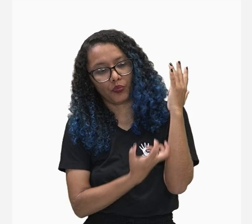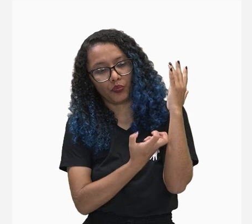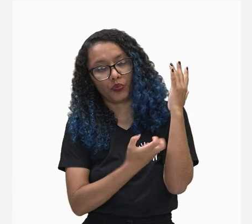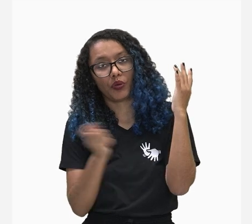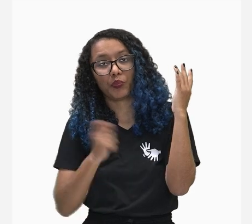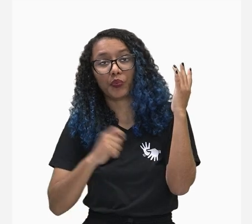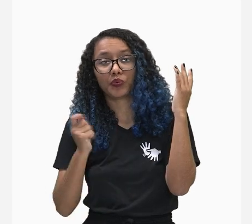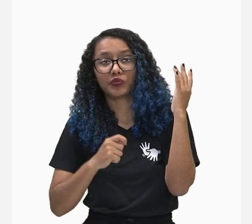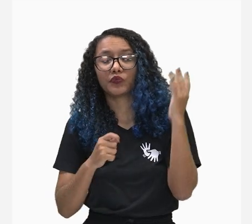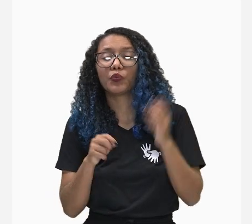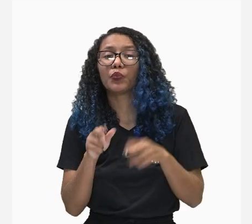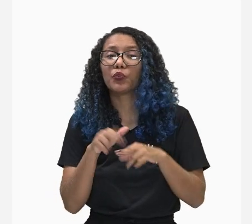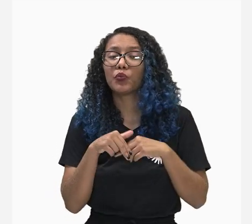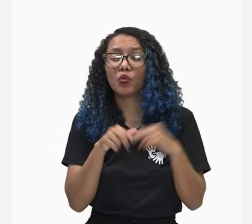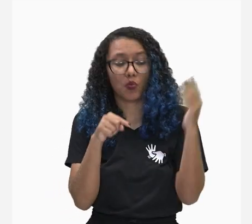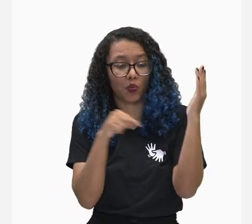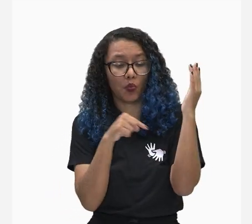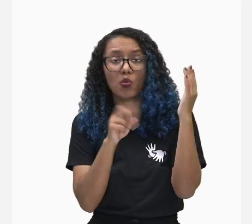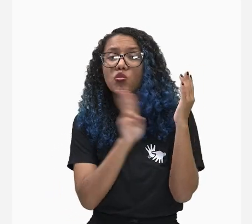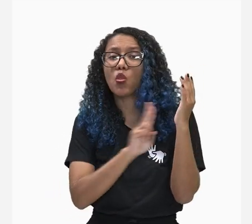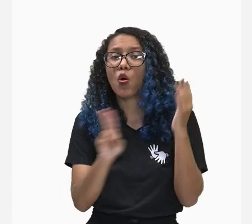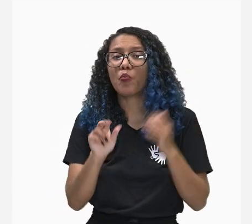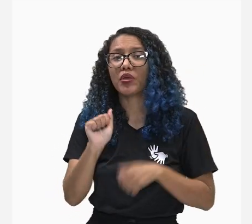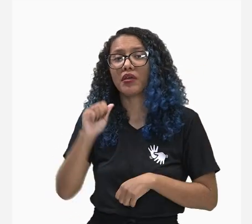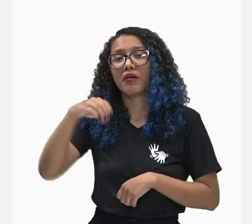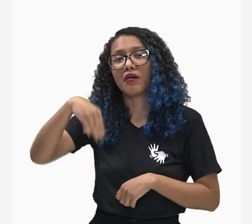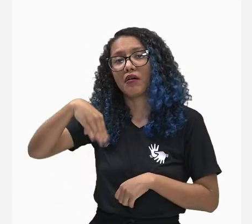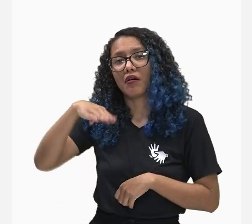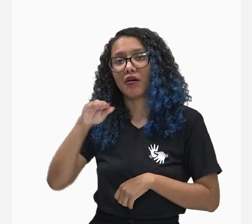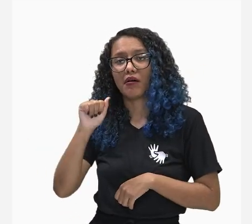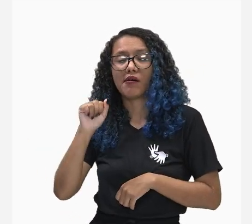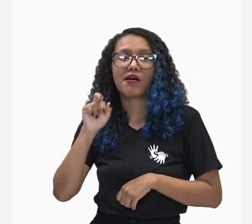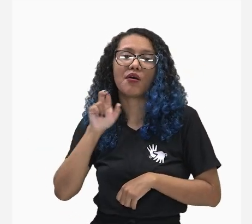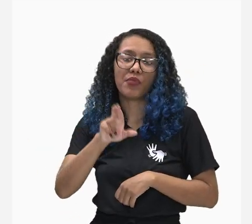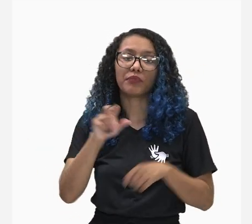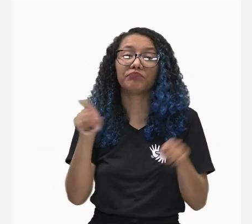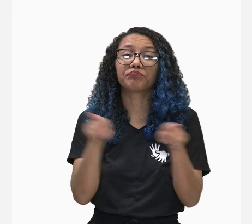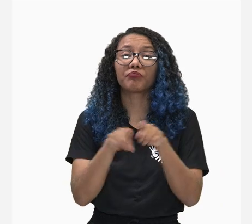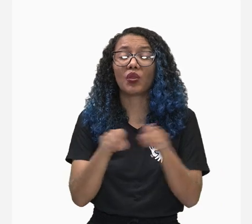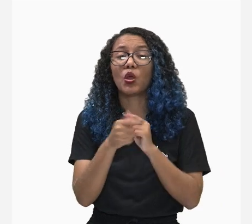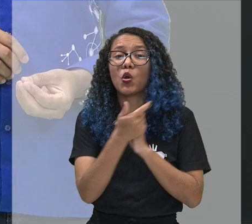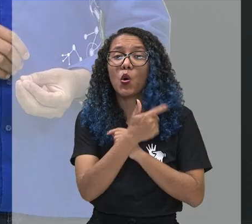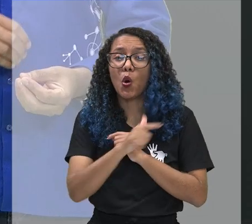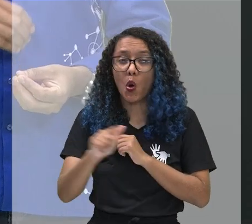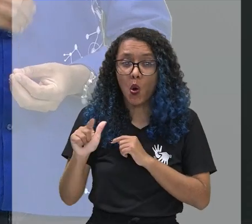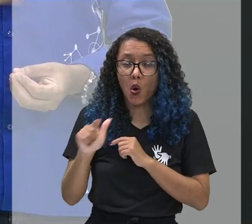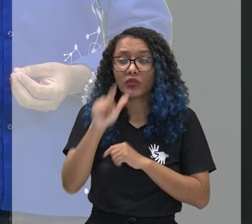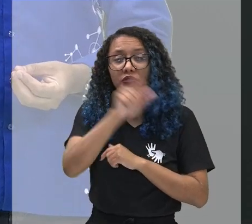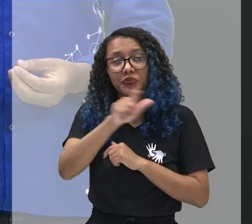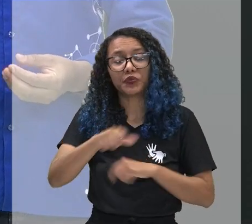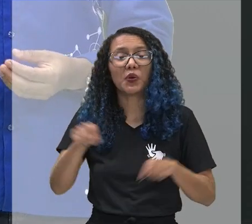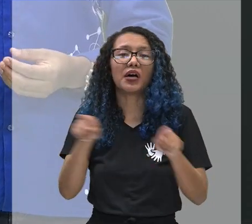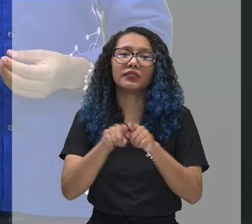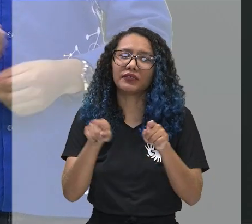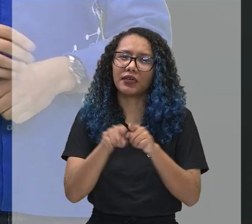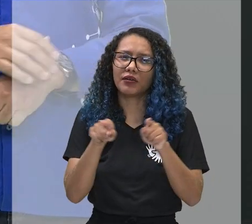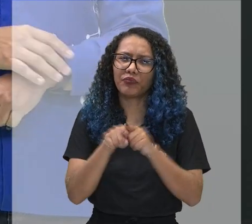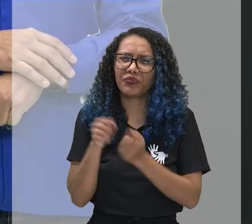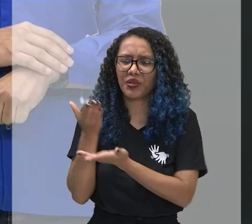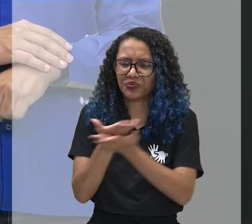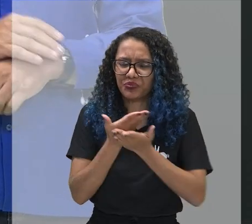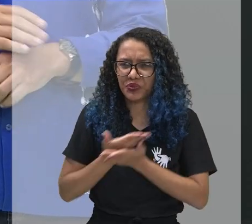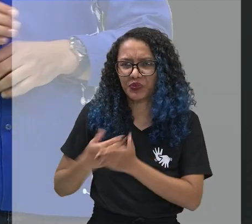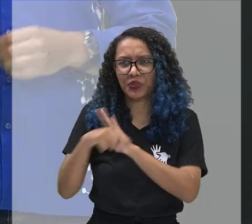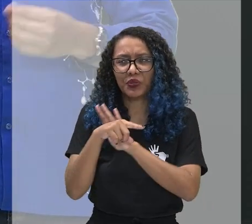é chamado de âmbar, certo? Outras pessoas que tiveram importantes contribuições para o surgimento da eletricidade,